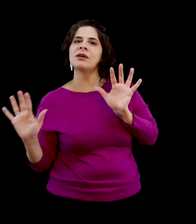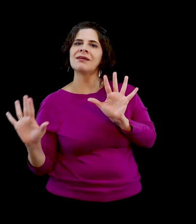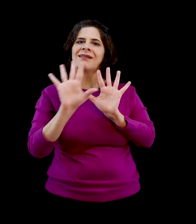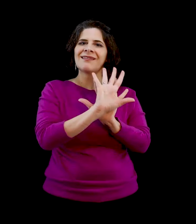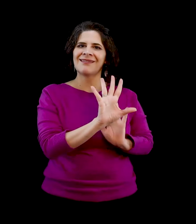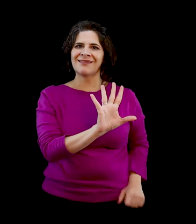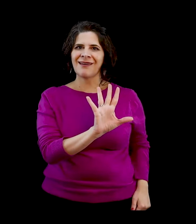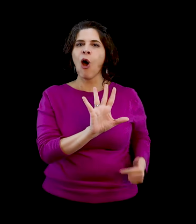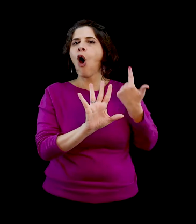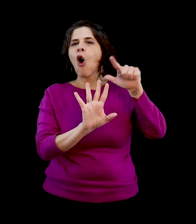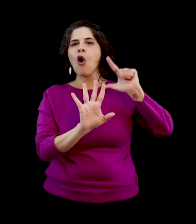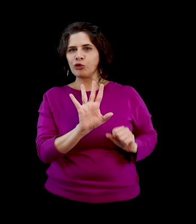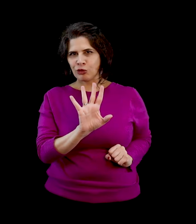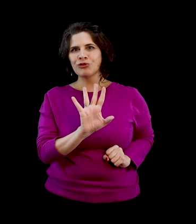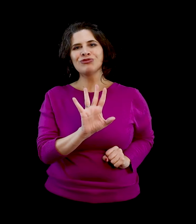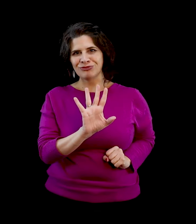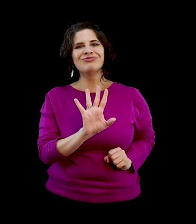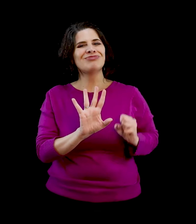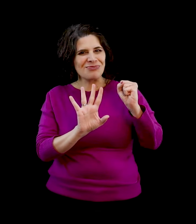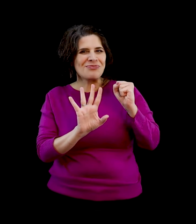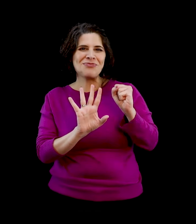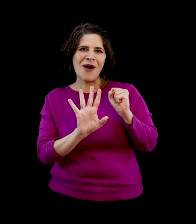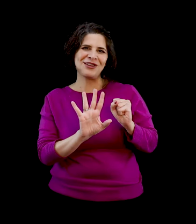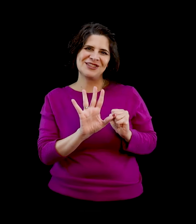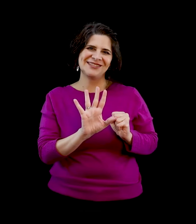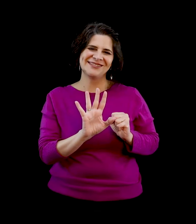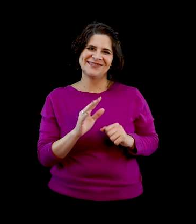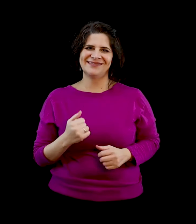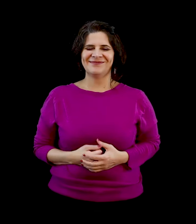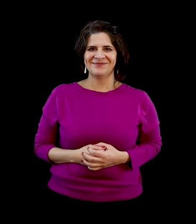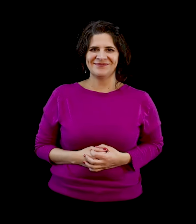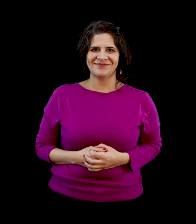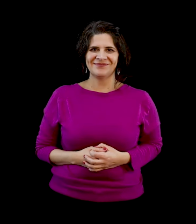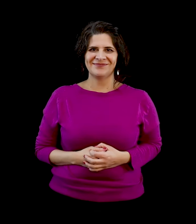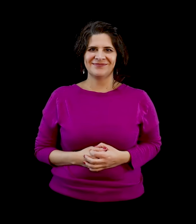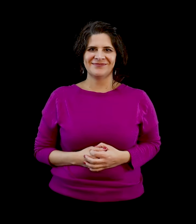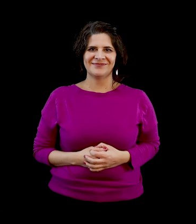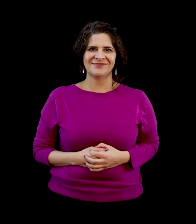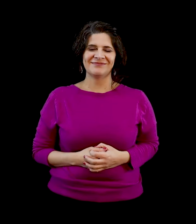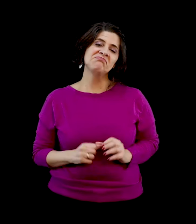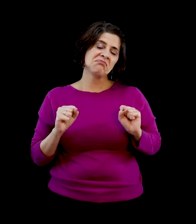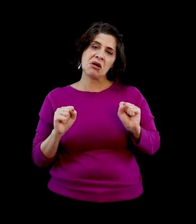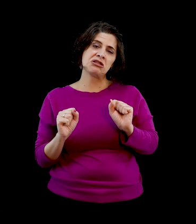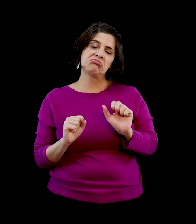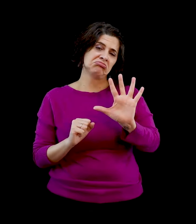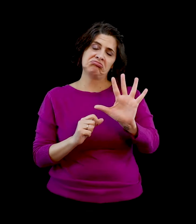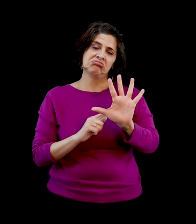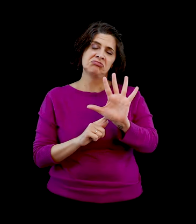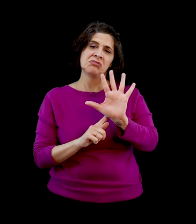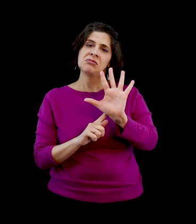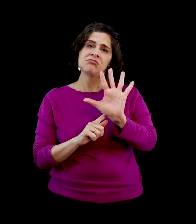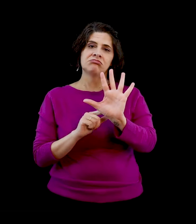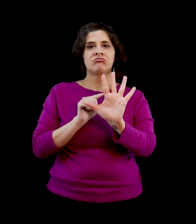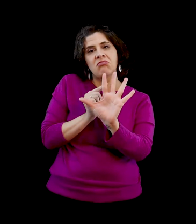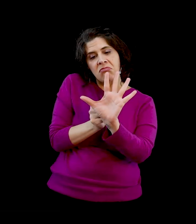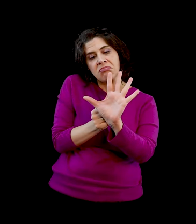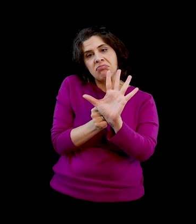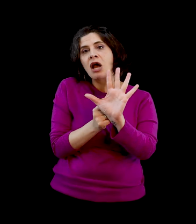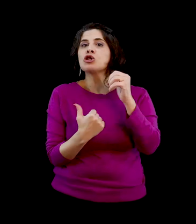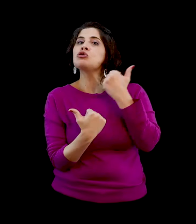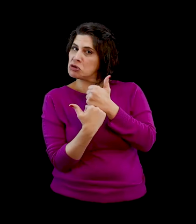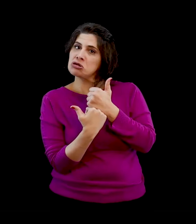de vocês, né? Então, eu tenho esse disco aqui, eu posso pôr outro disco pela frente, posso pôr outro disco e